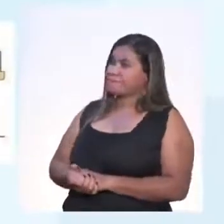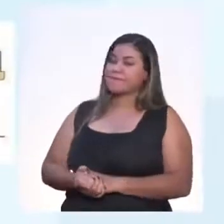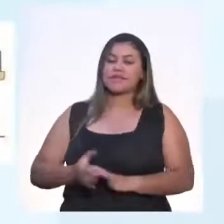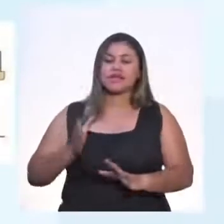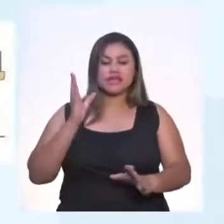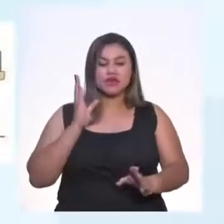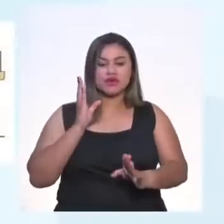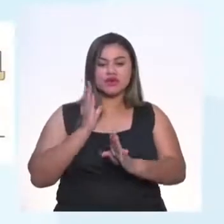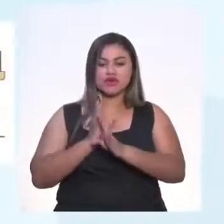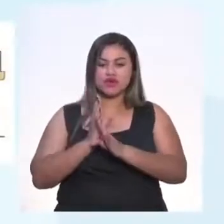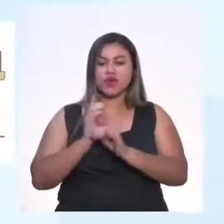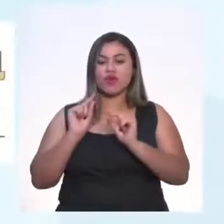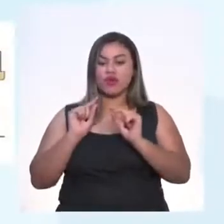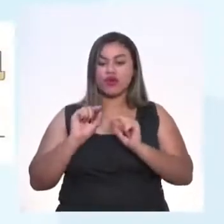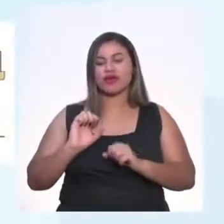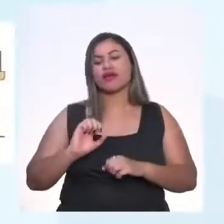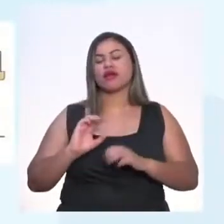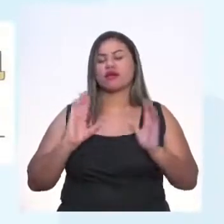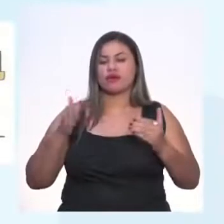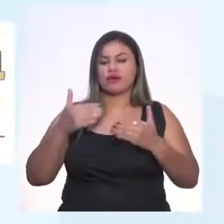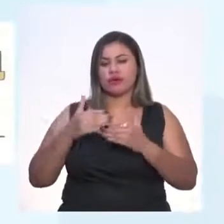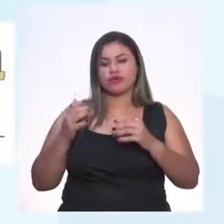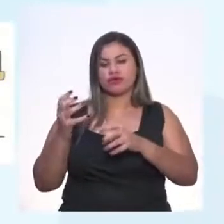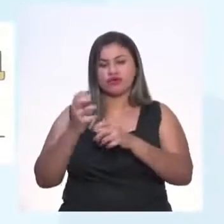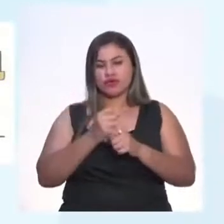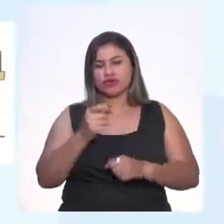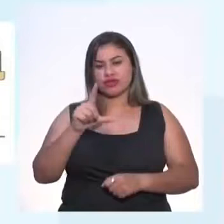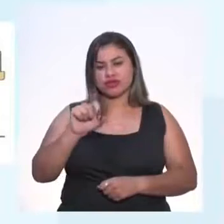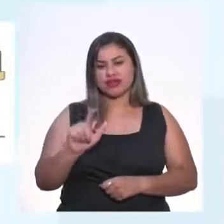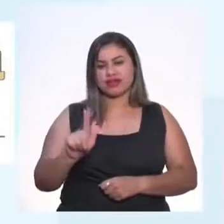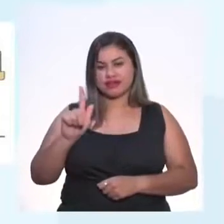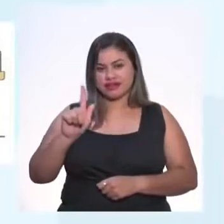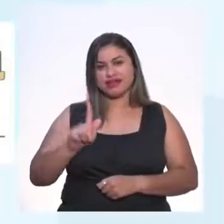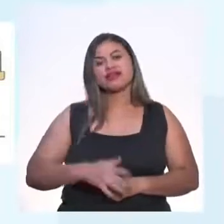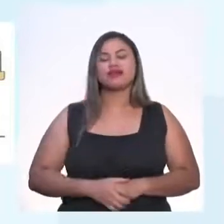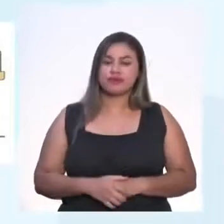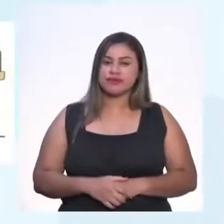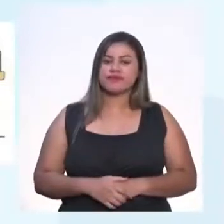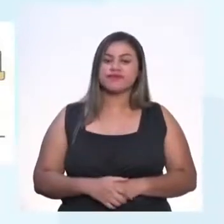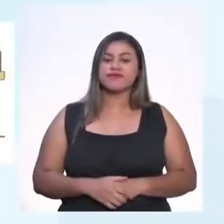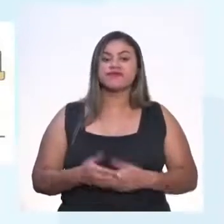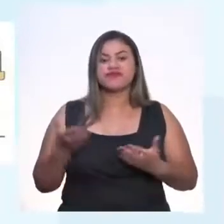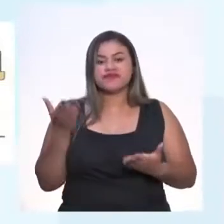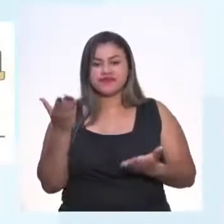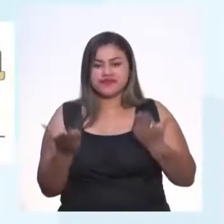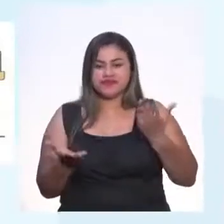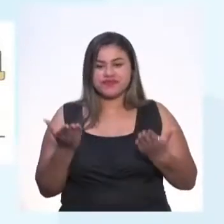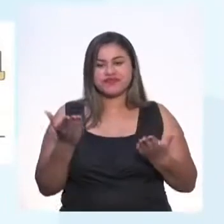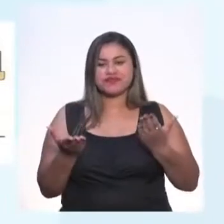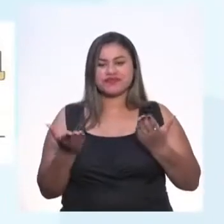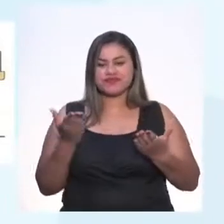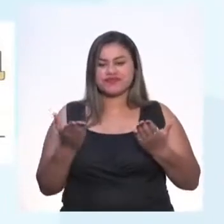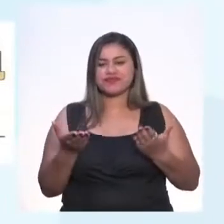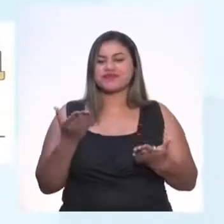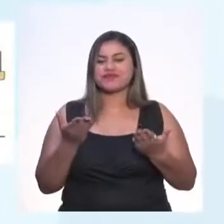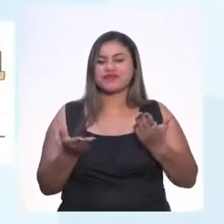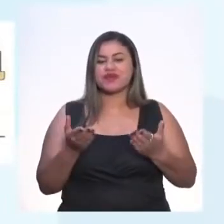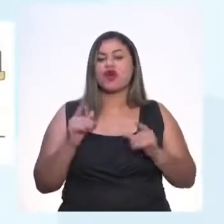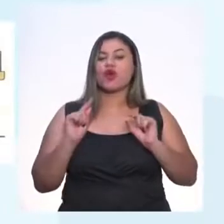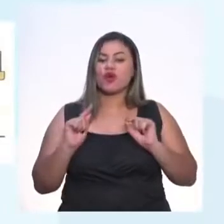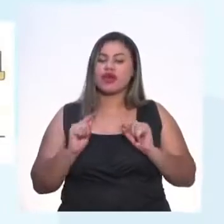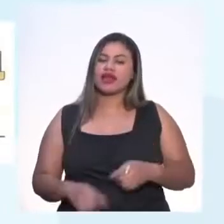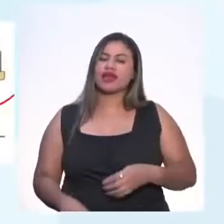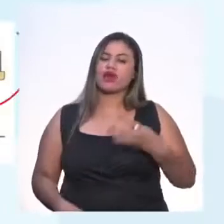o cubo de x ele tem 10 gramas. Logo, se eu equivaler os dois lados aqui, ó, de cada lado eu vou